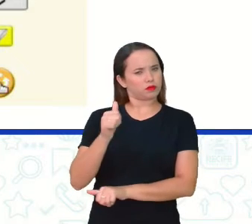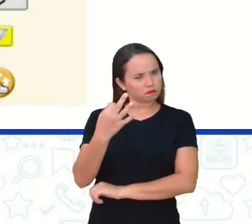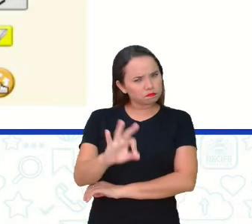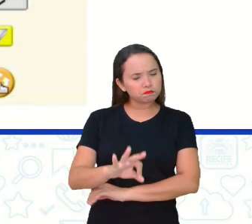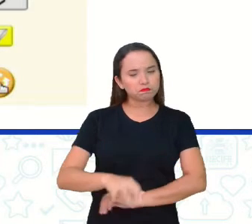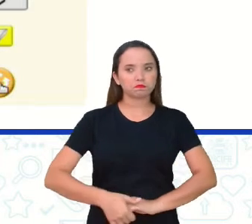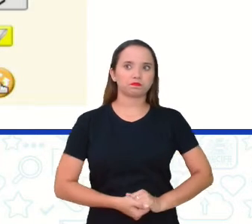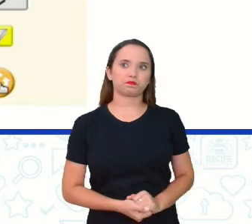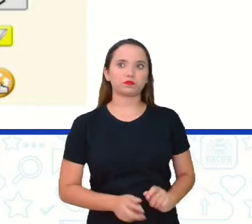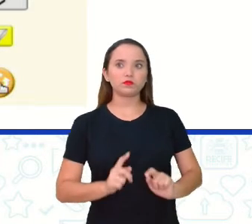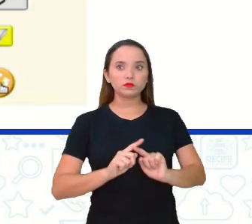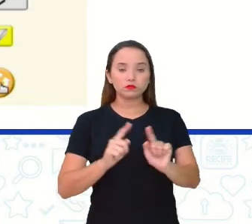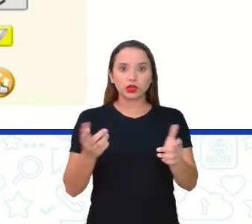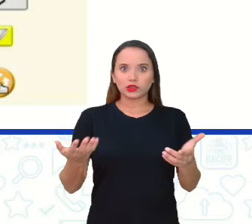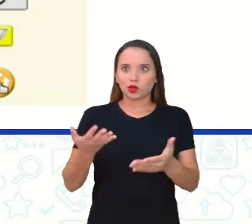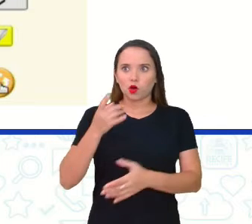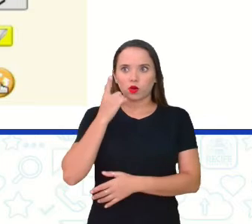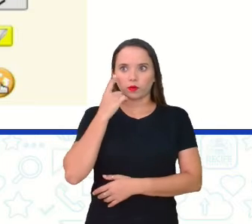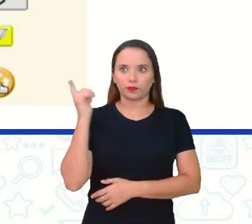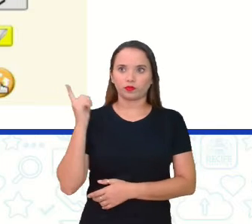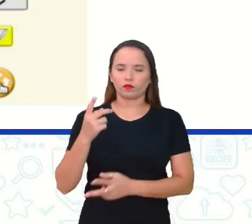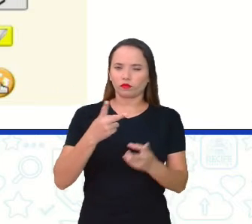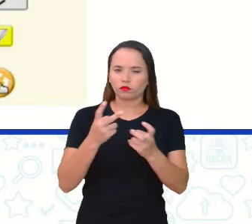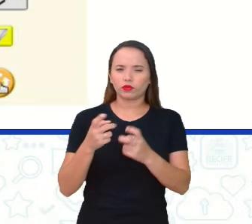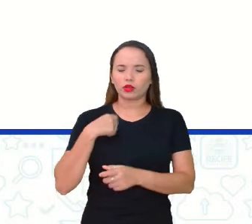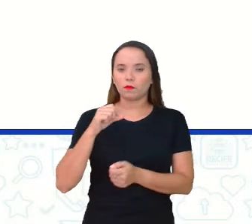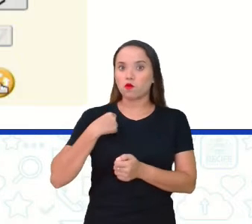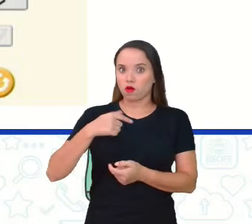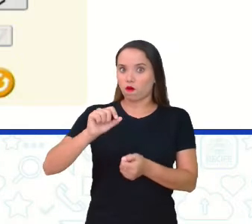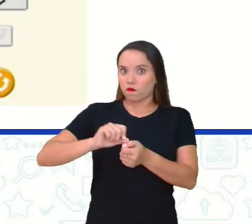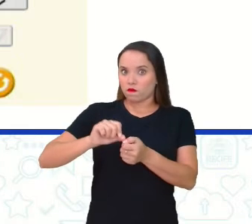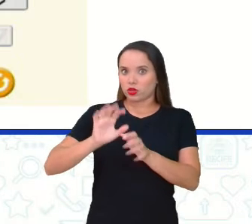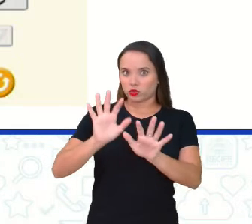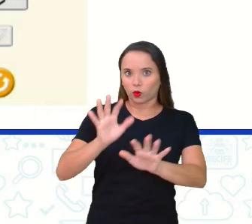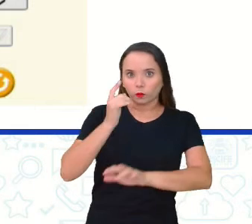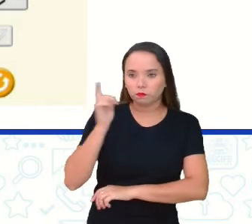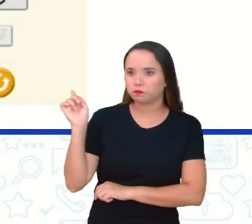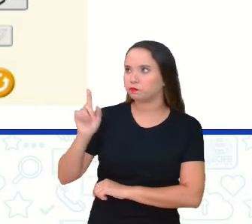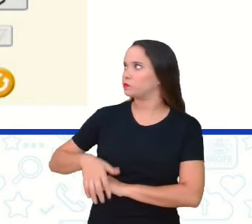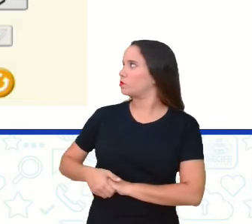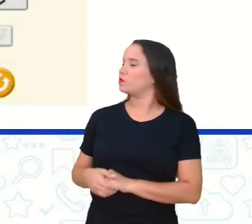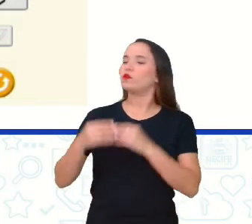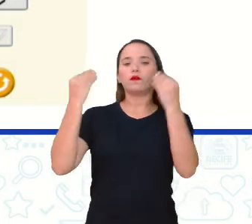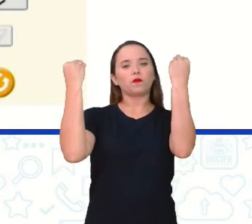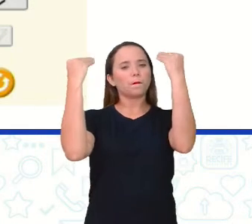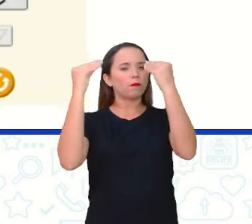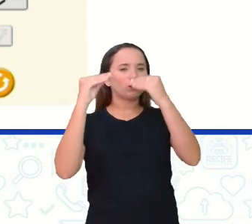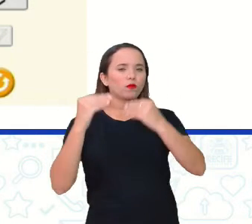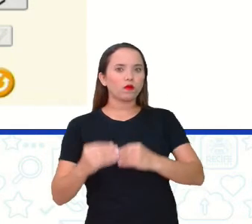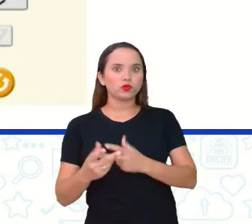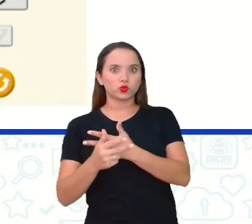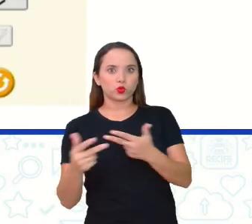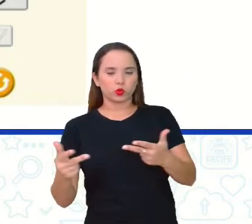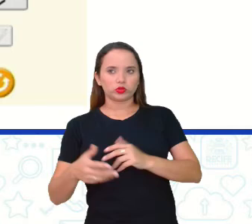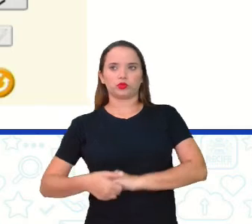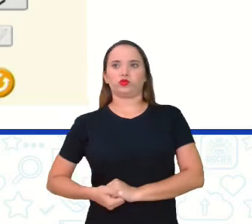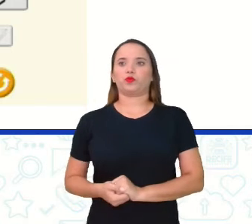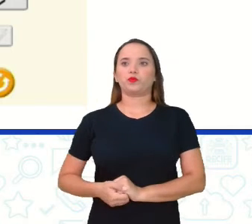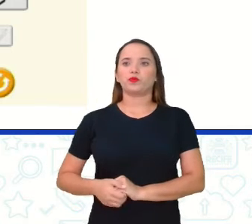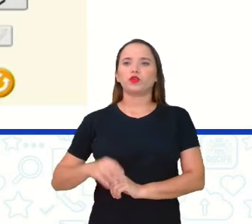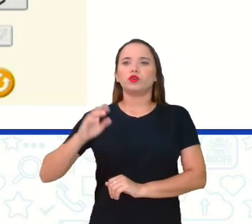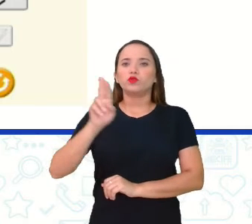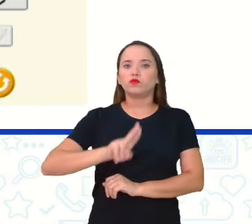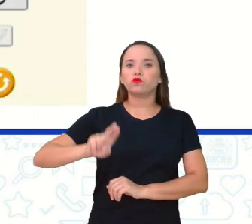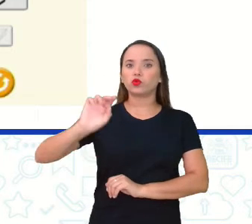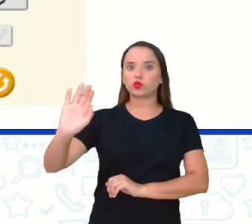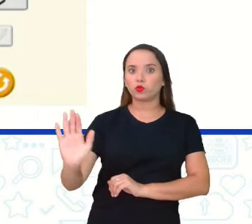Já nessa outra aqui, observa que eu vou fazer o seguinte, eu vou colocar os elementos ali e a gente vai perceber, eu estou colocando um espelho.